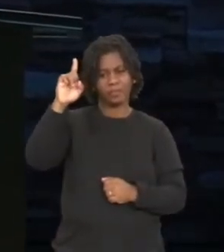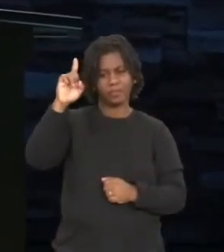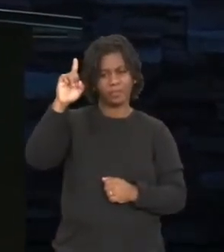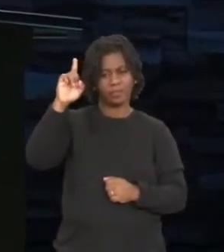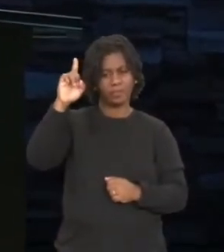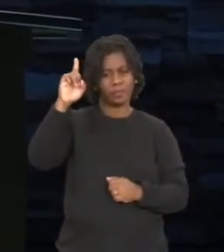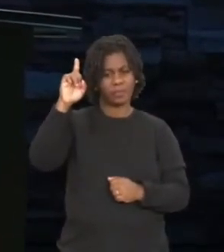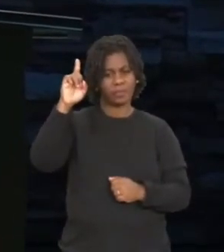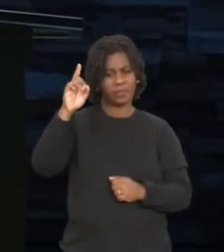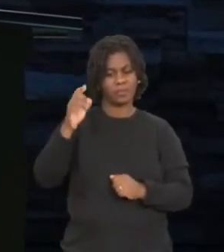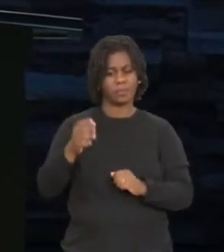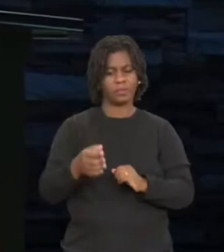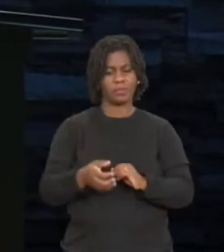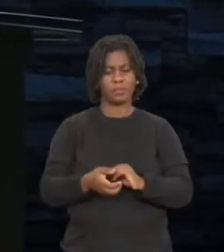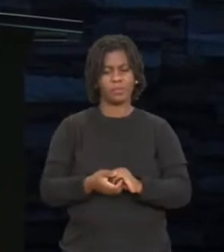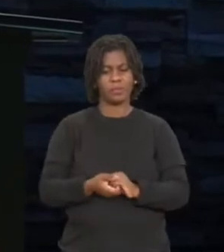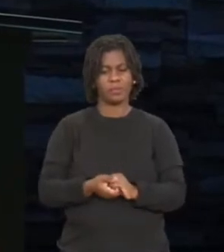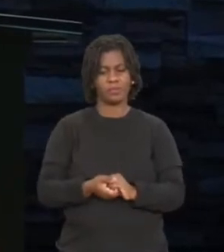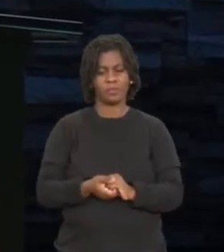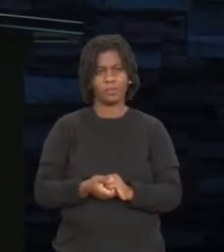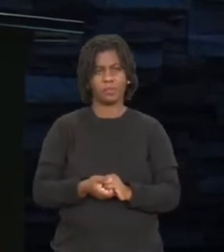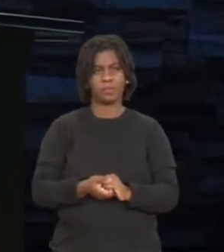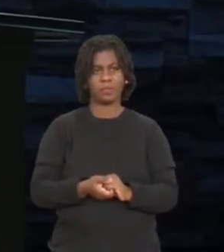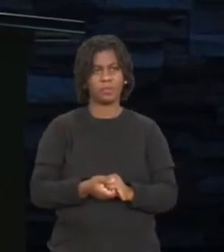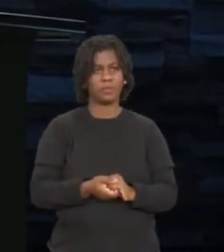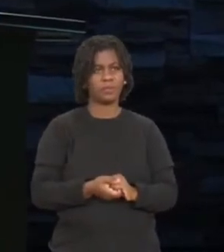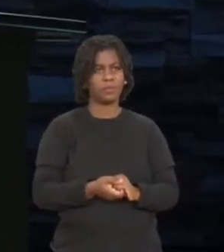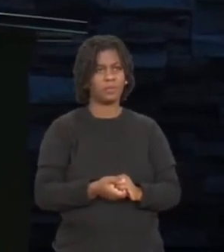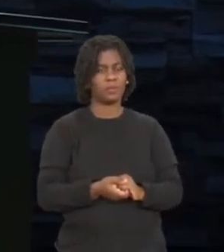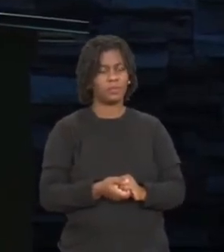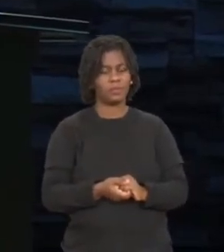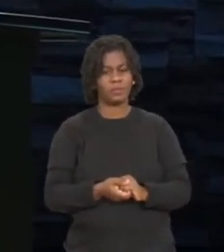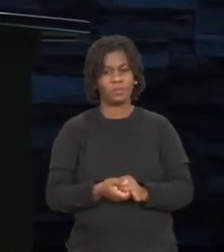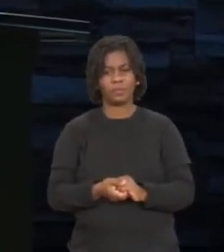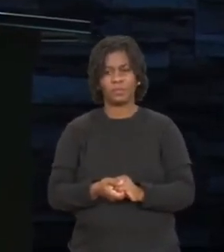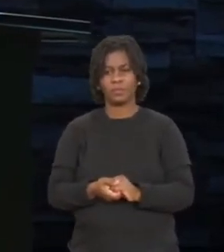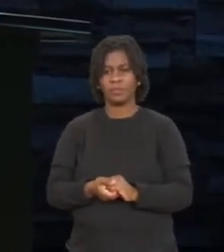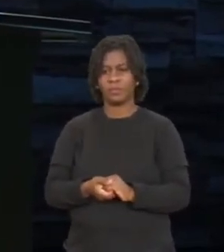Senhor, há tanto tempo que eu tento mudar.